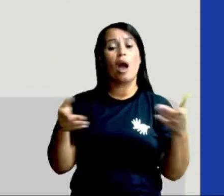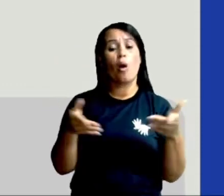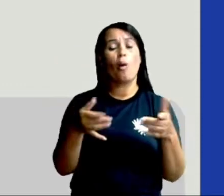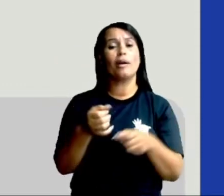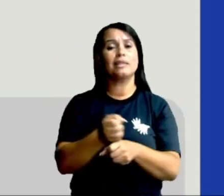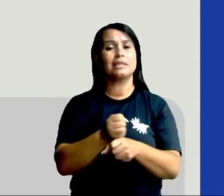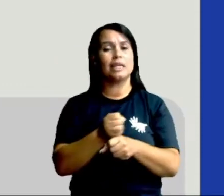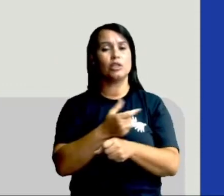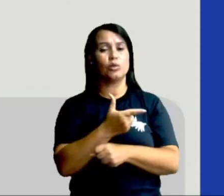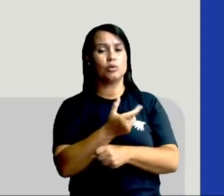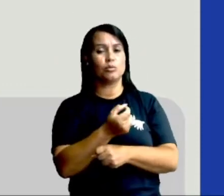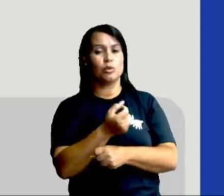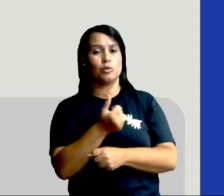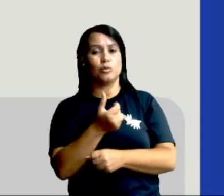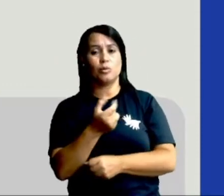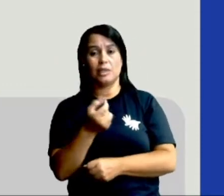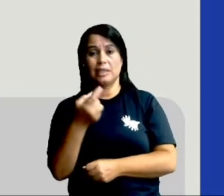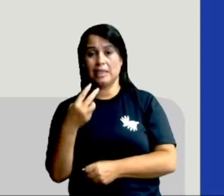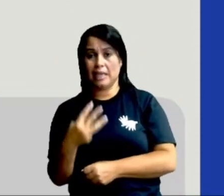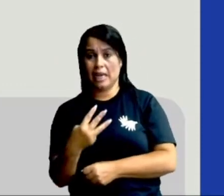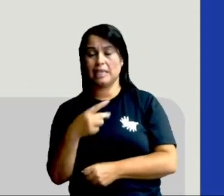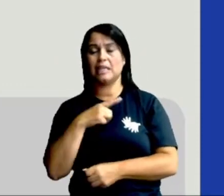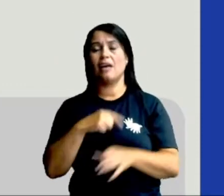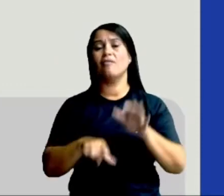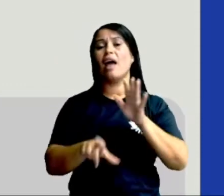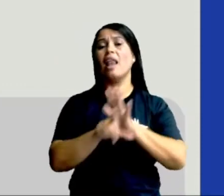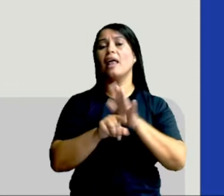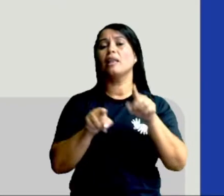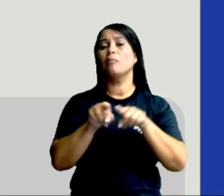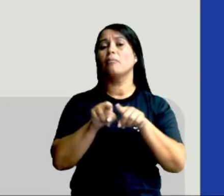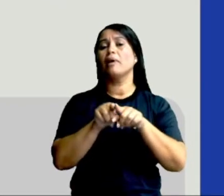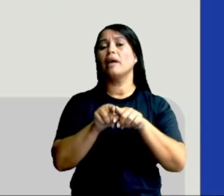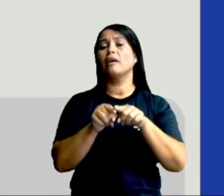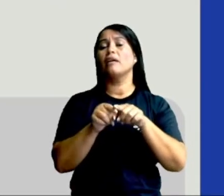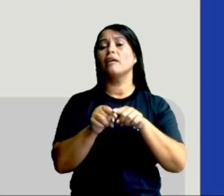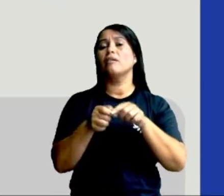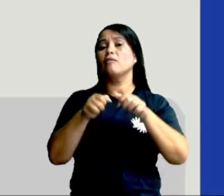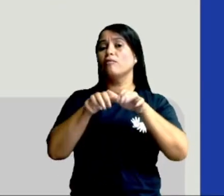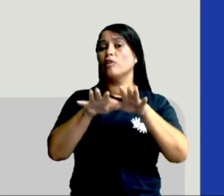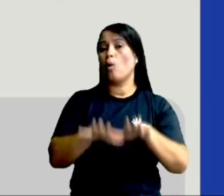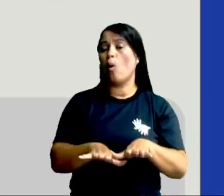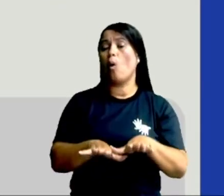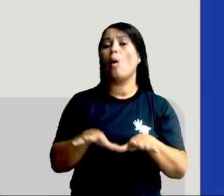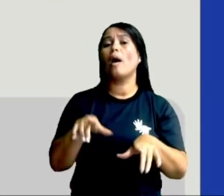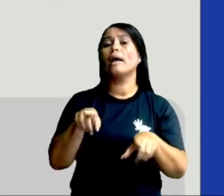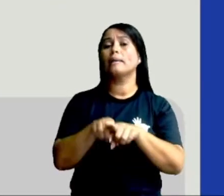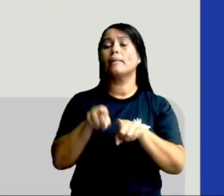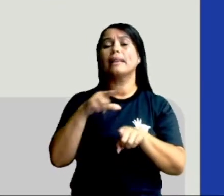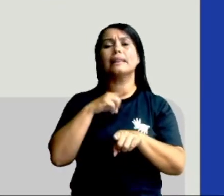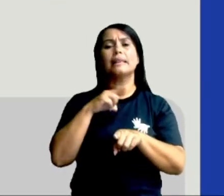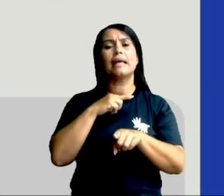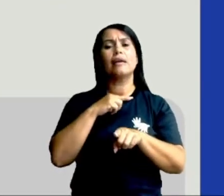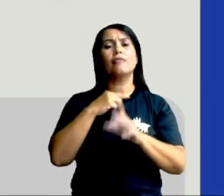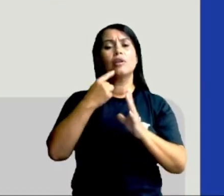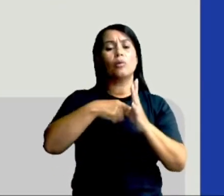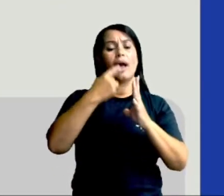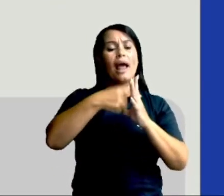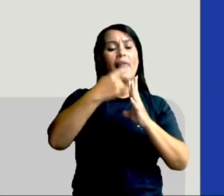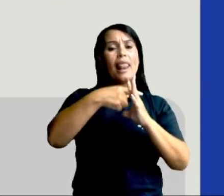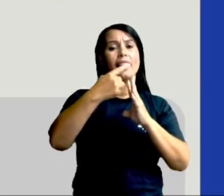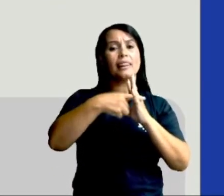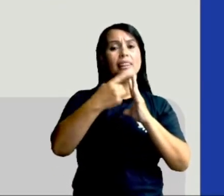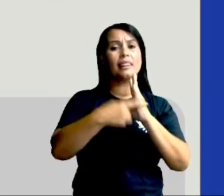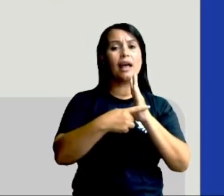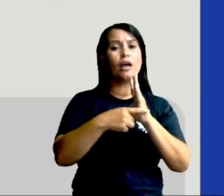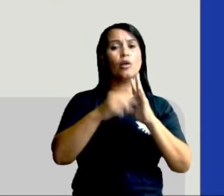ano, né, de 2003, essa lei foi implantada e a partir de então foi colocado nesse calendário escolar